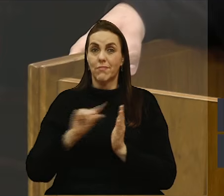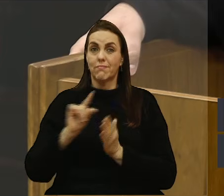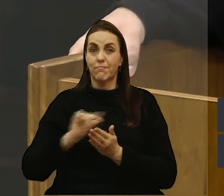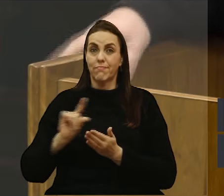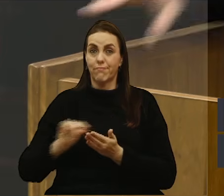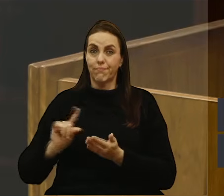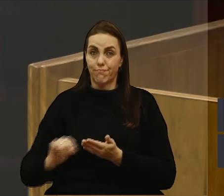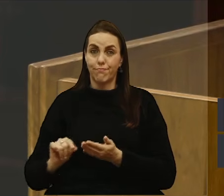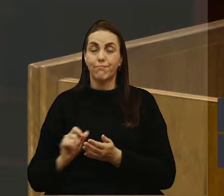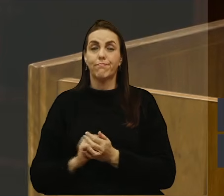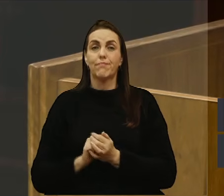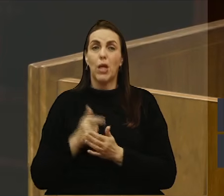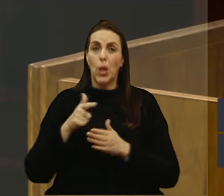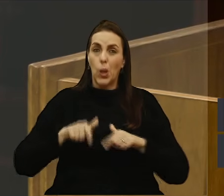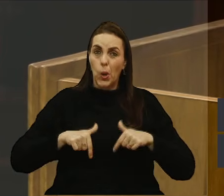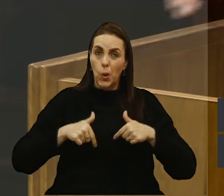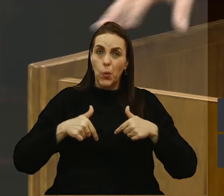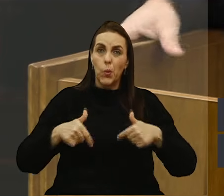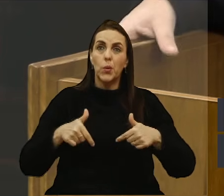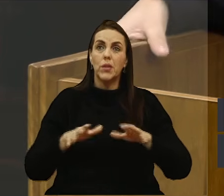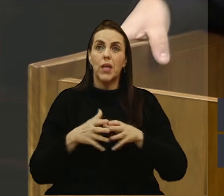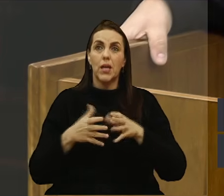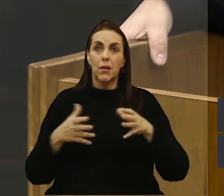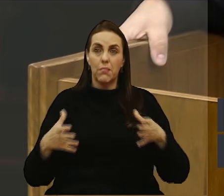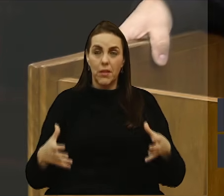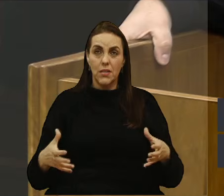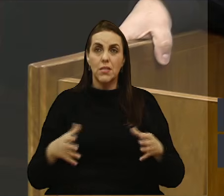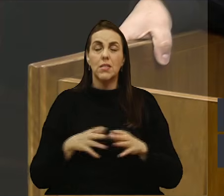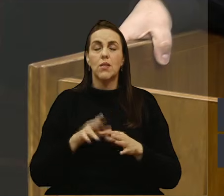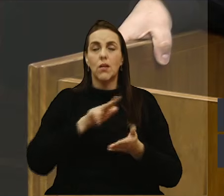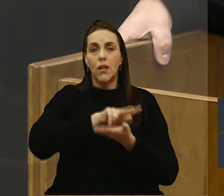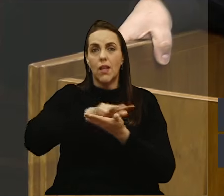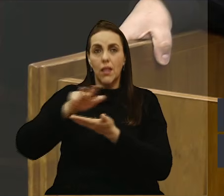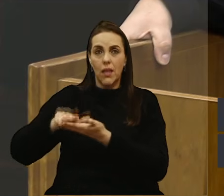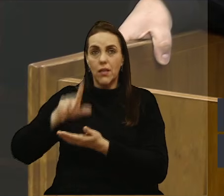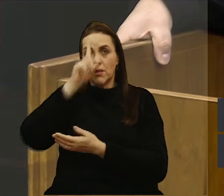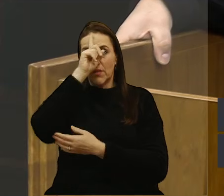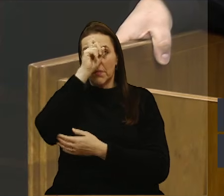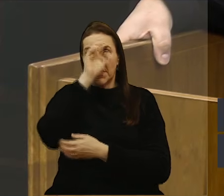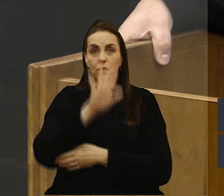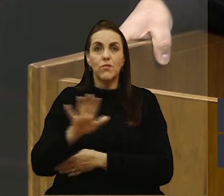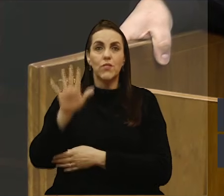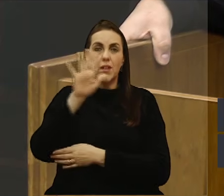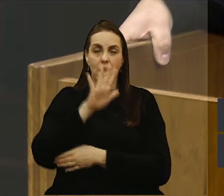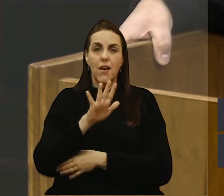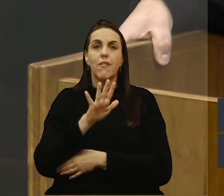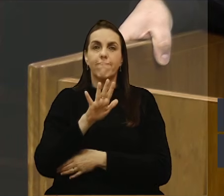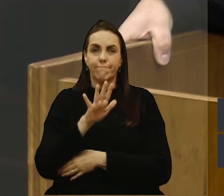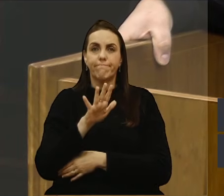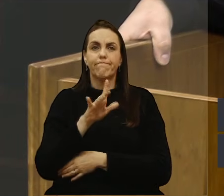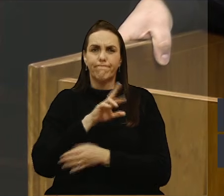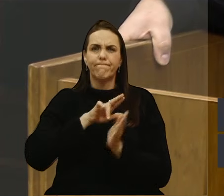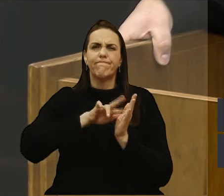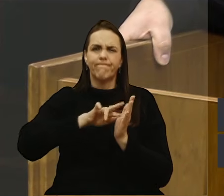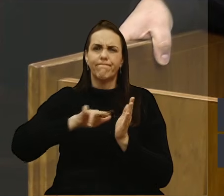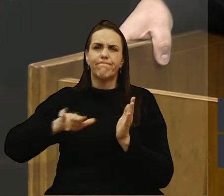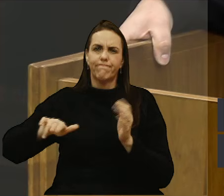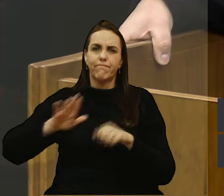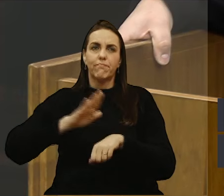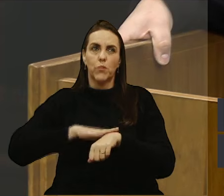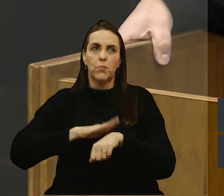lutas como ampliação de 110 leitos do Hospital Geral. Enfim, nós passamos por diversos